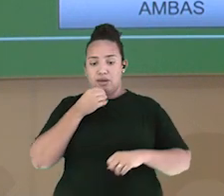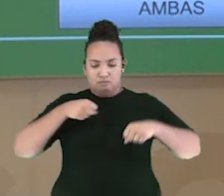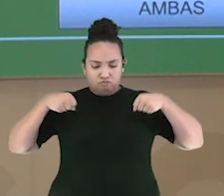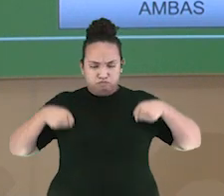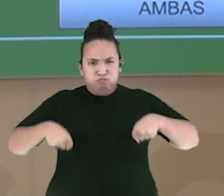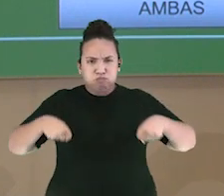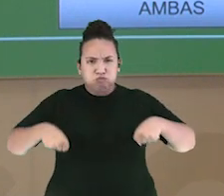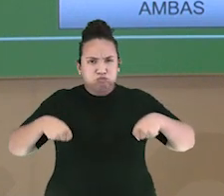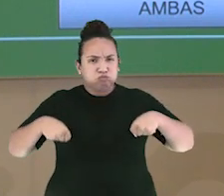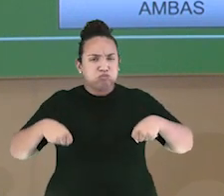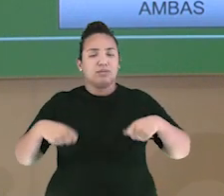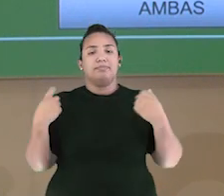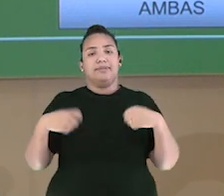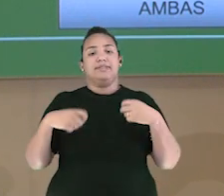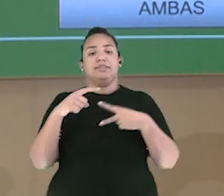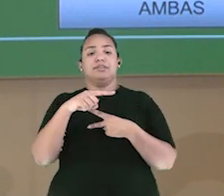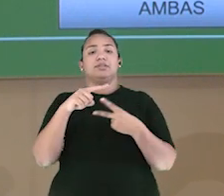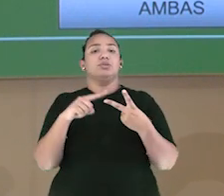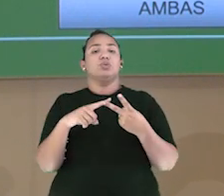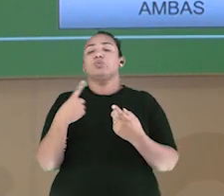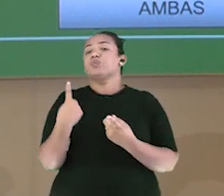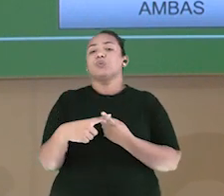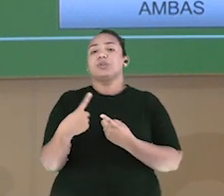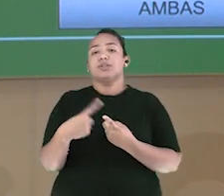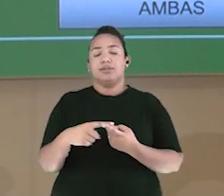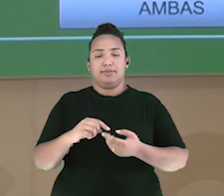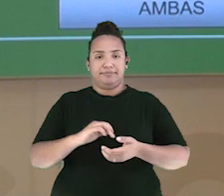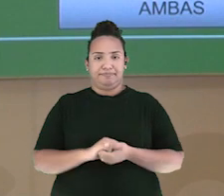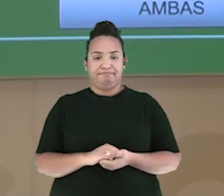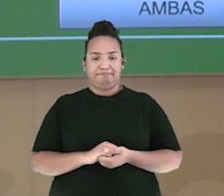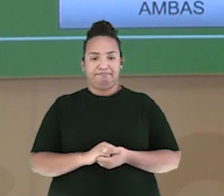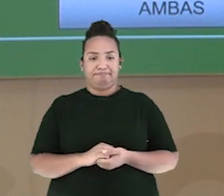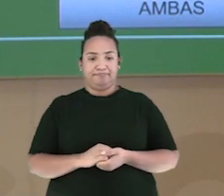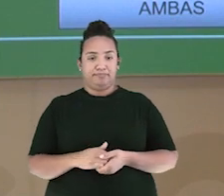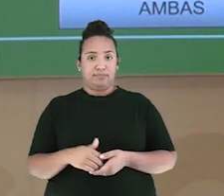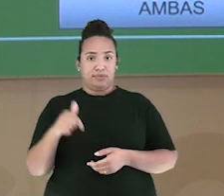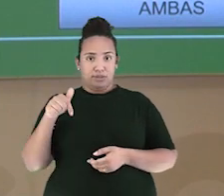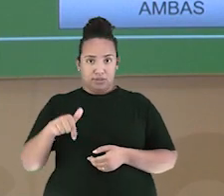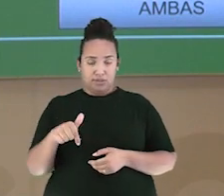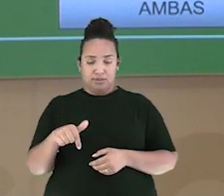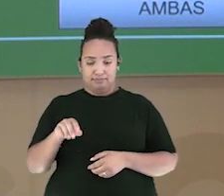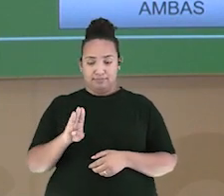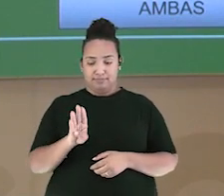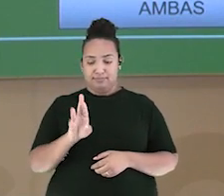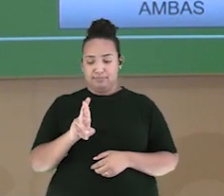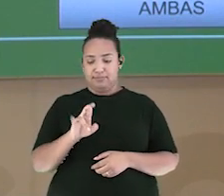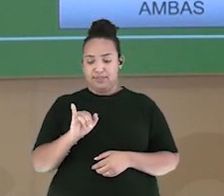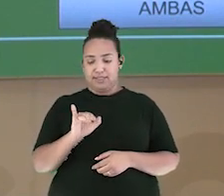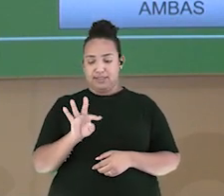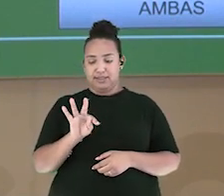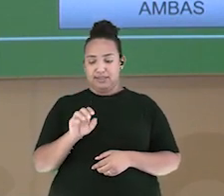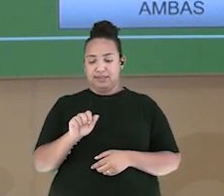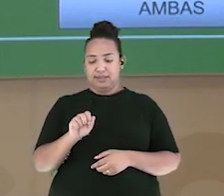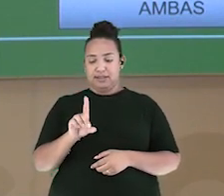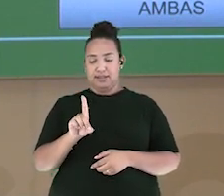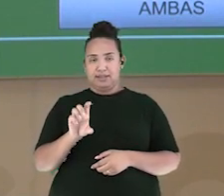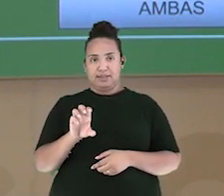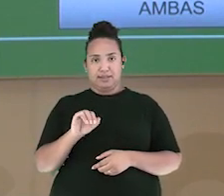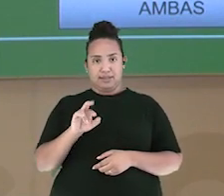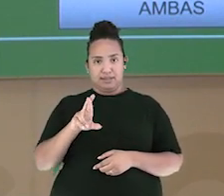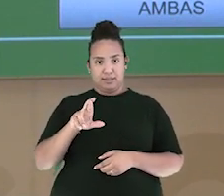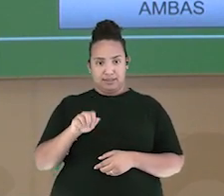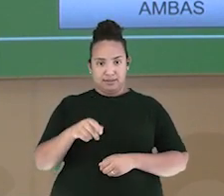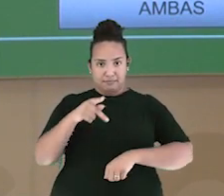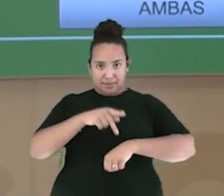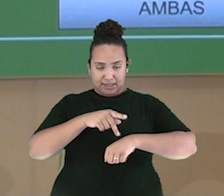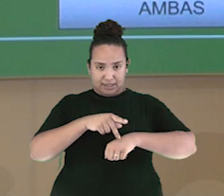britadeira, ele precisa de ambas as propriedades. Mas por quê? É simples, a britadeira é um aparelho que quebra rochas utilizando